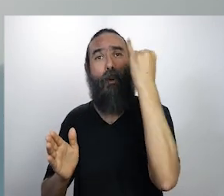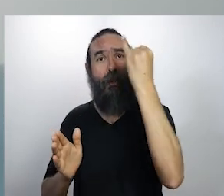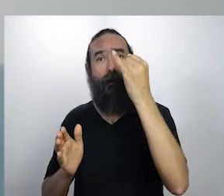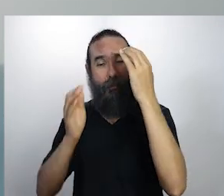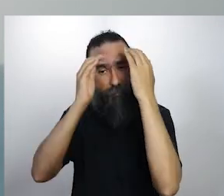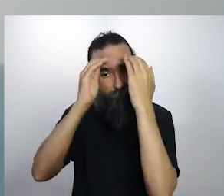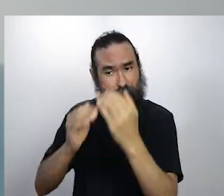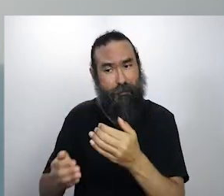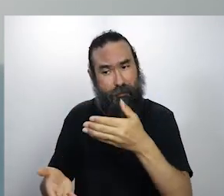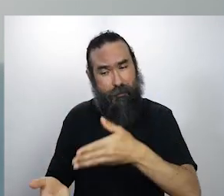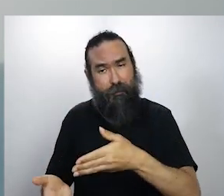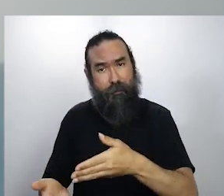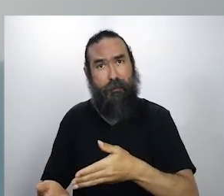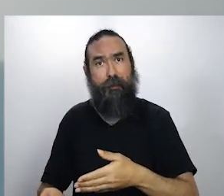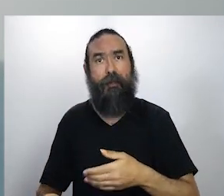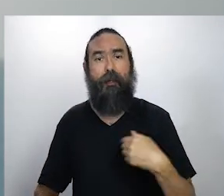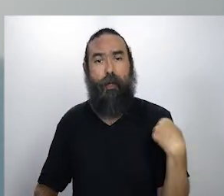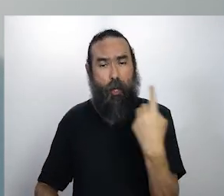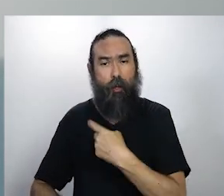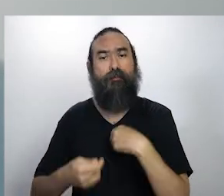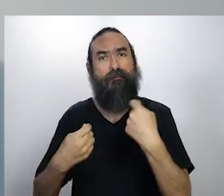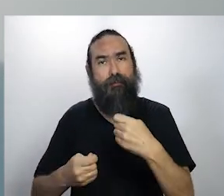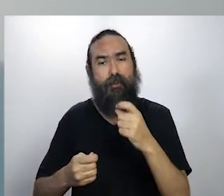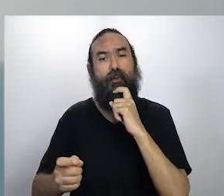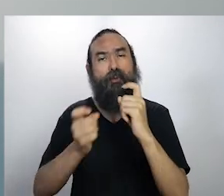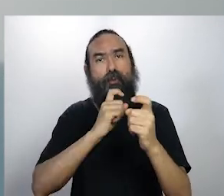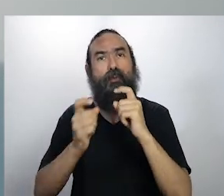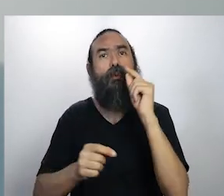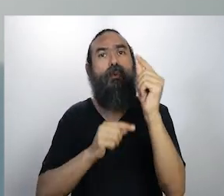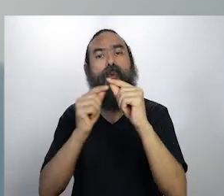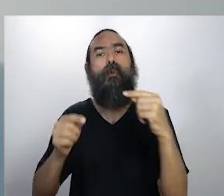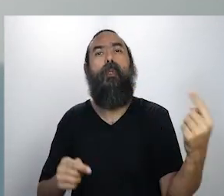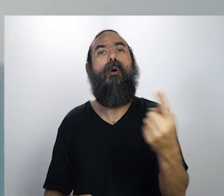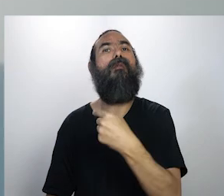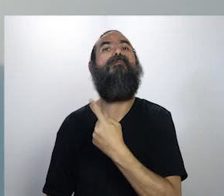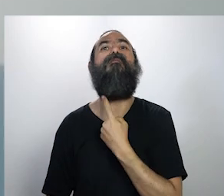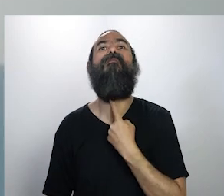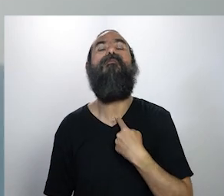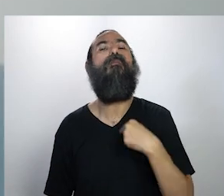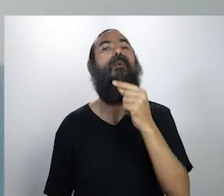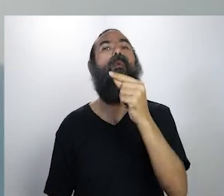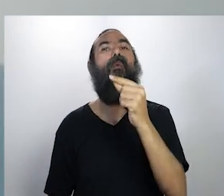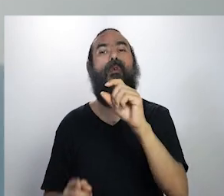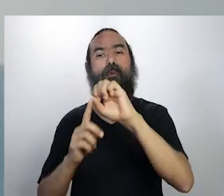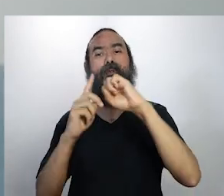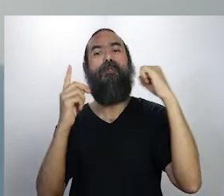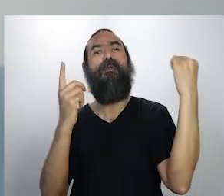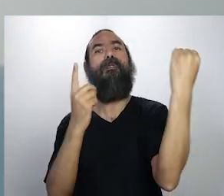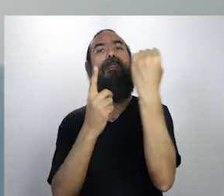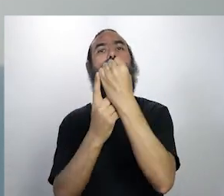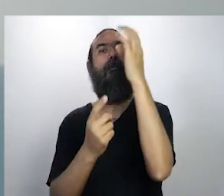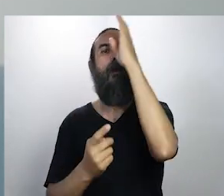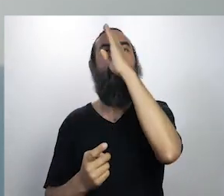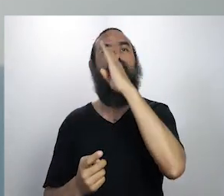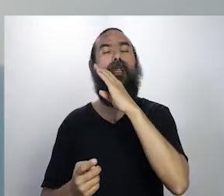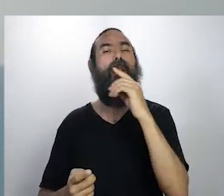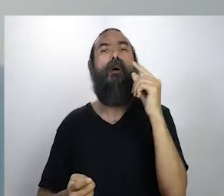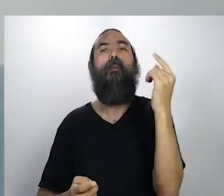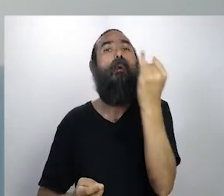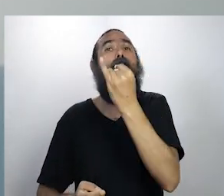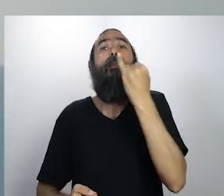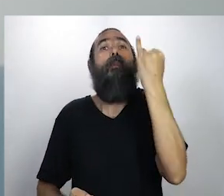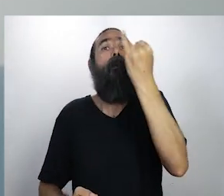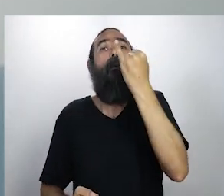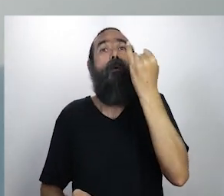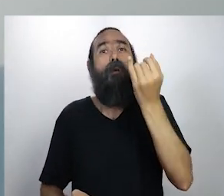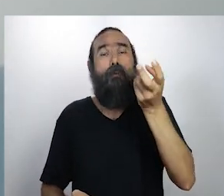sobre o que que nós pretendemos enquanto sociedade. Então, acho que o Encontro de Culturas ele cumpre um